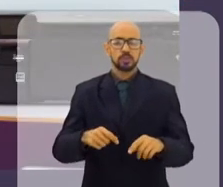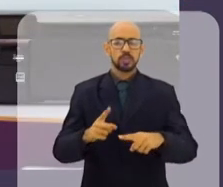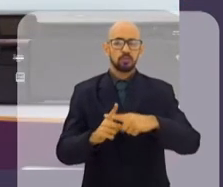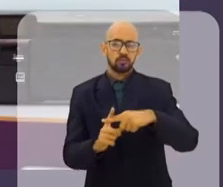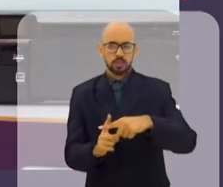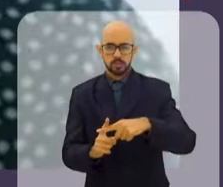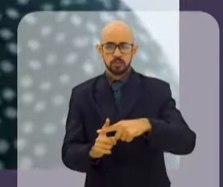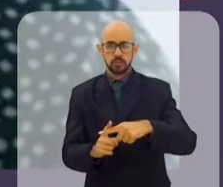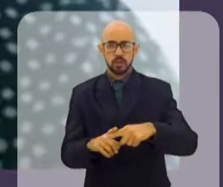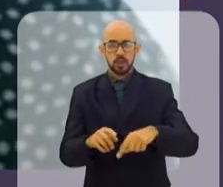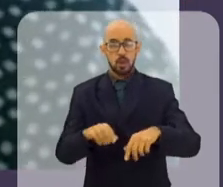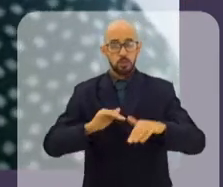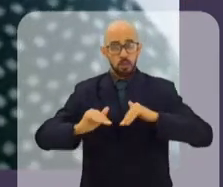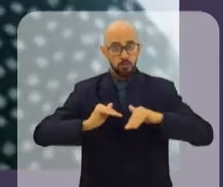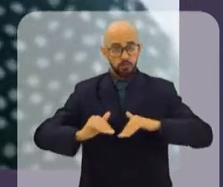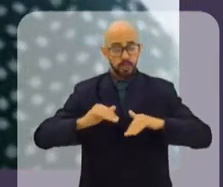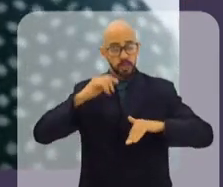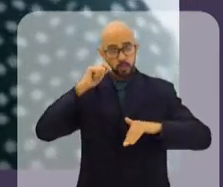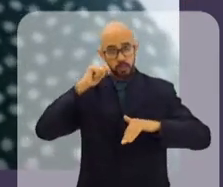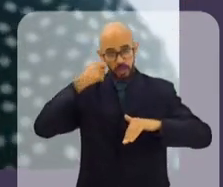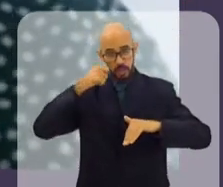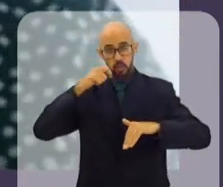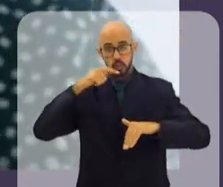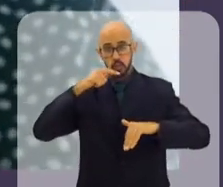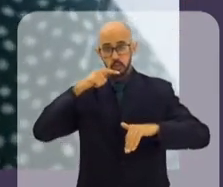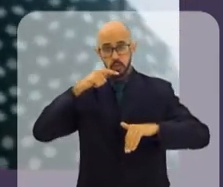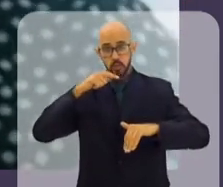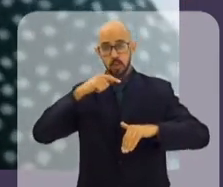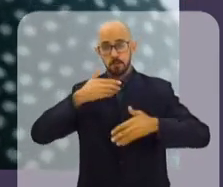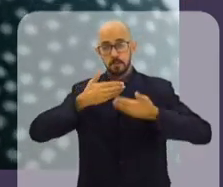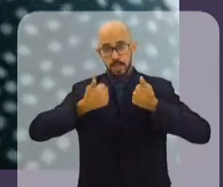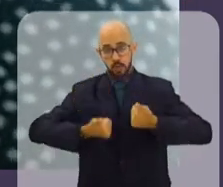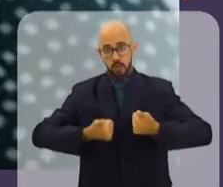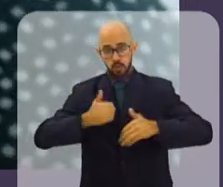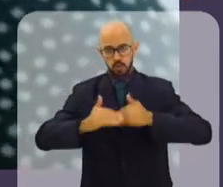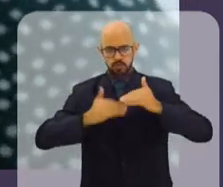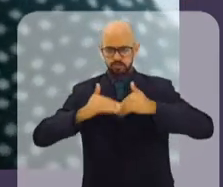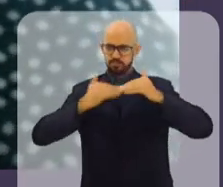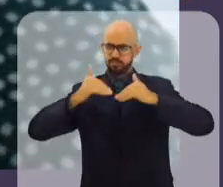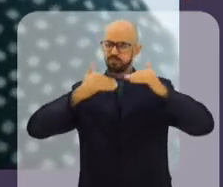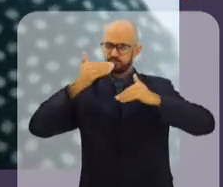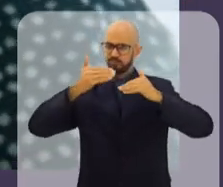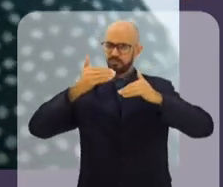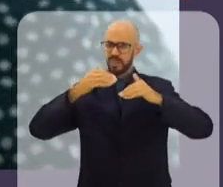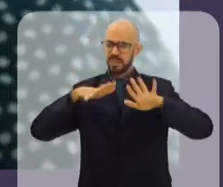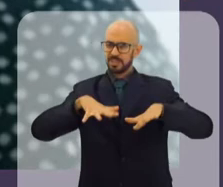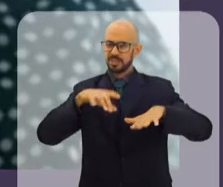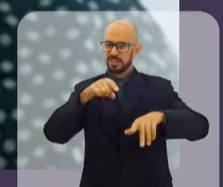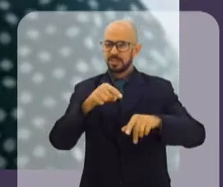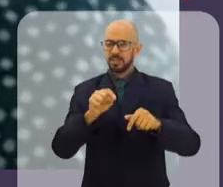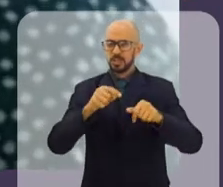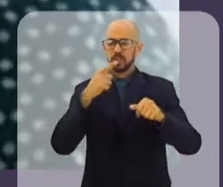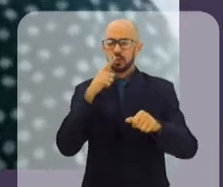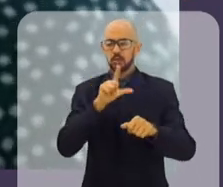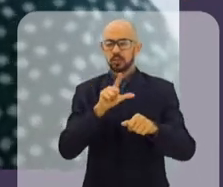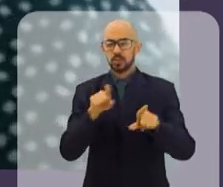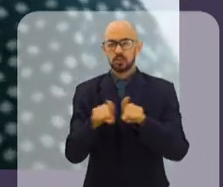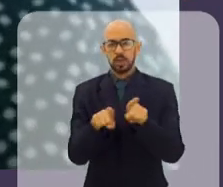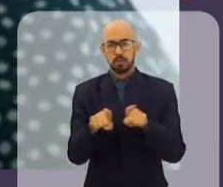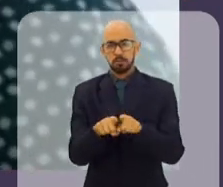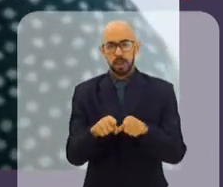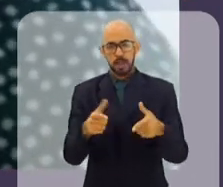universidade. O movimento negro ganhou fôlego com essa implementação e passou a